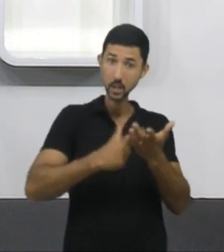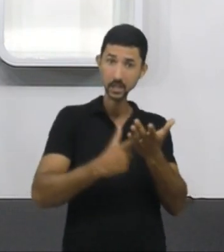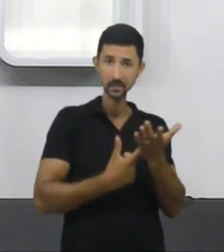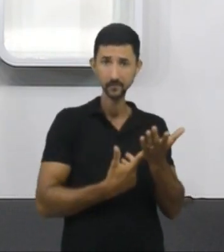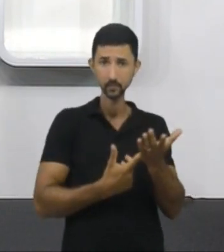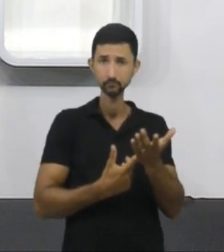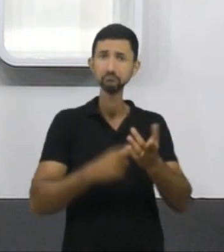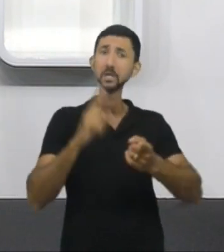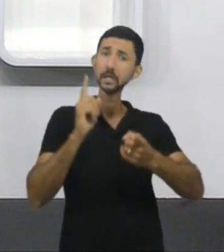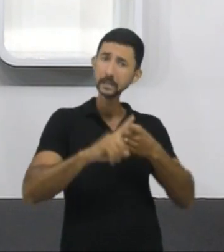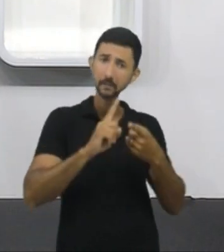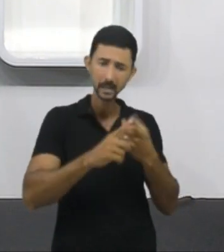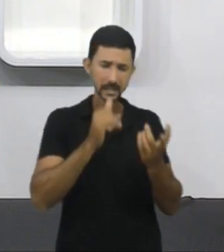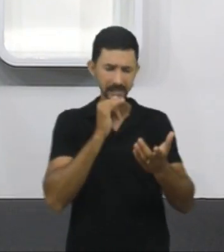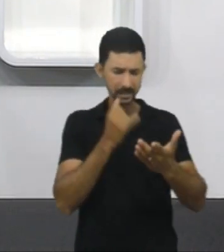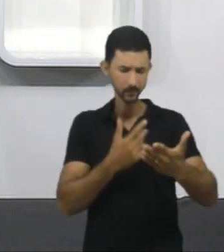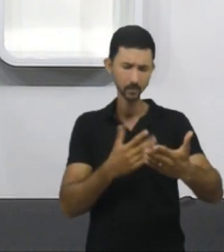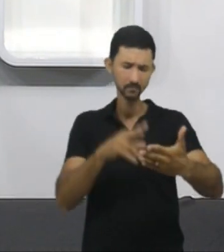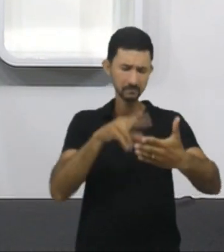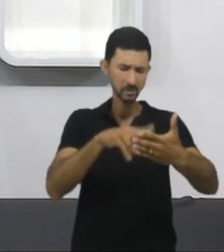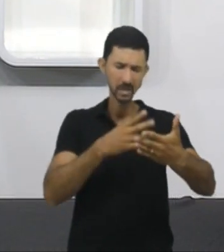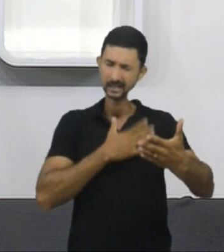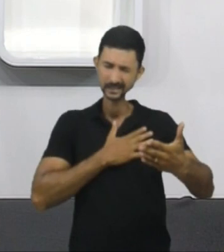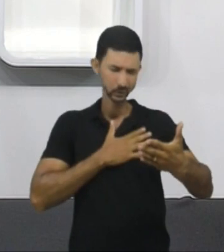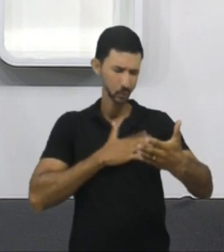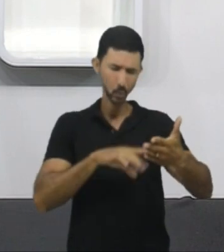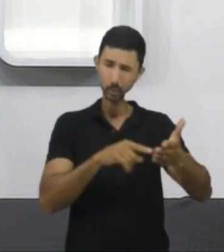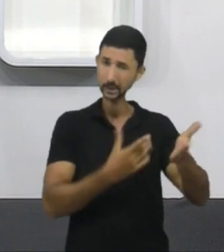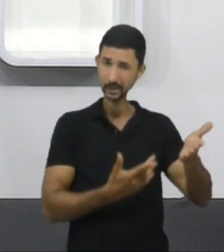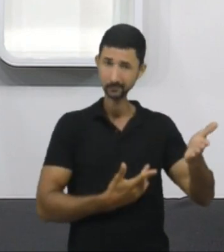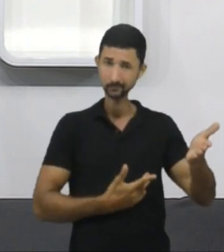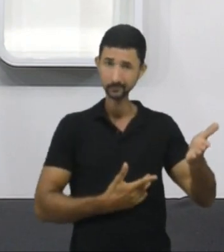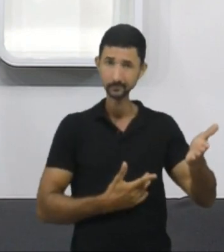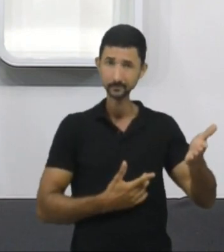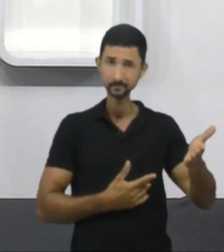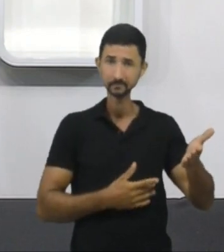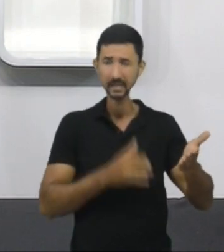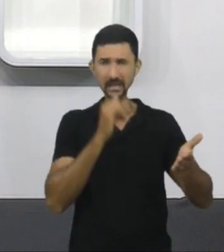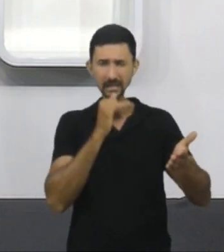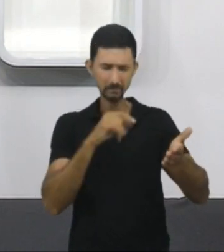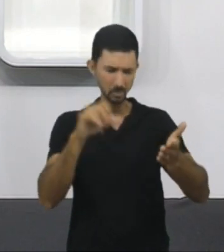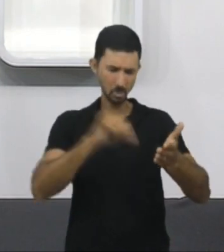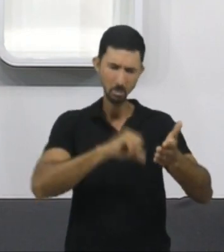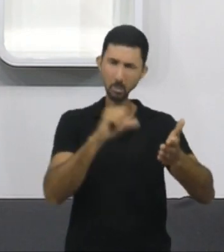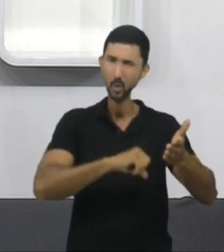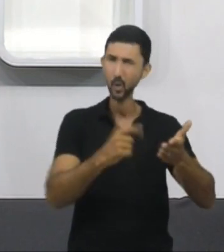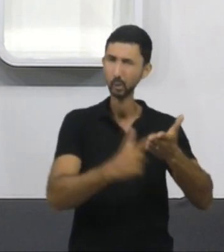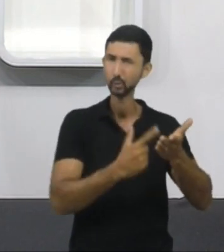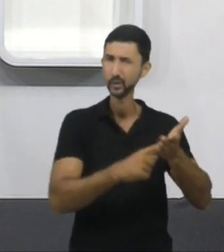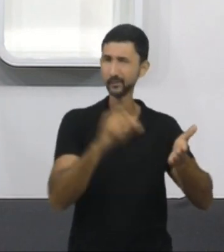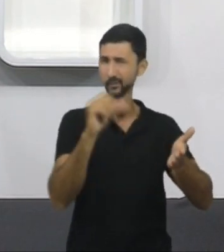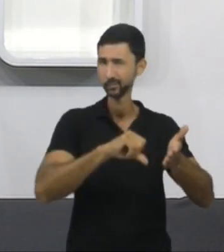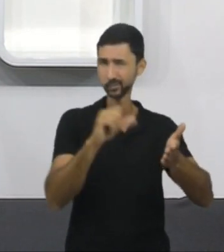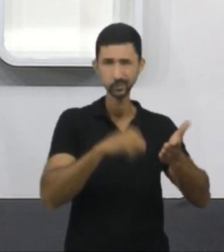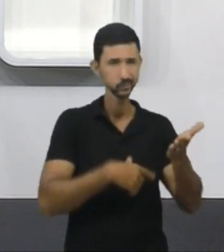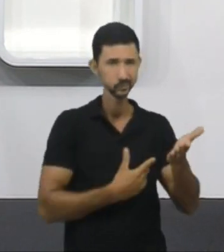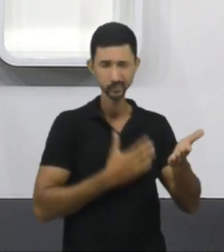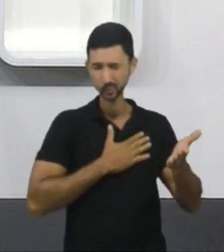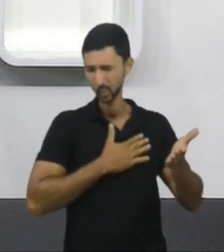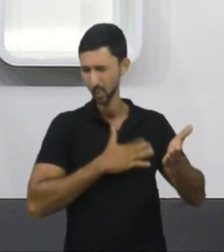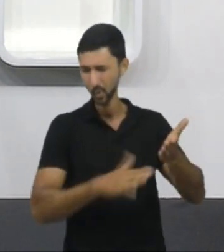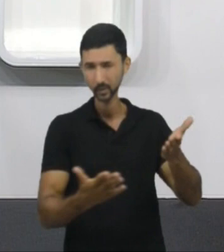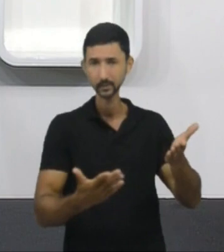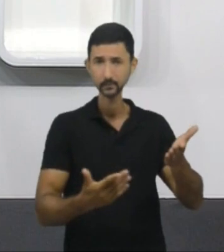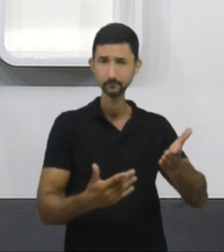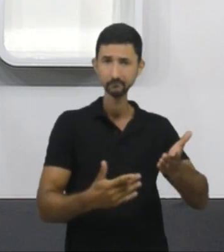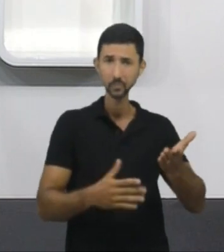livro, você também precisa ter argumentos para defender aquilo ali. Dizer assim, esse livro é uma porcaria. Ou falar